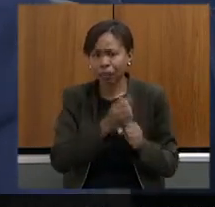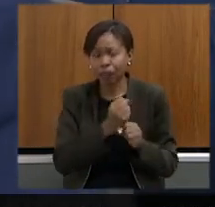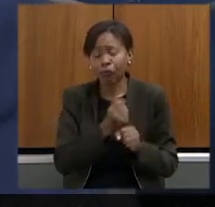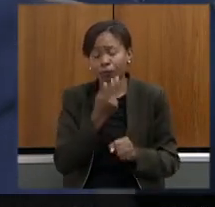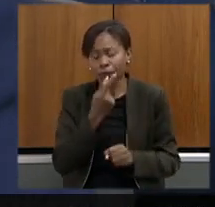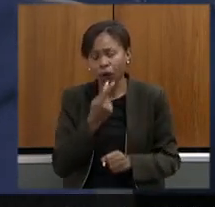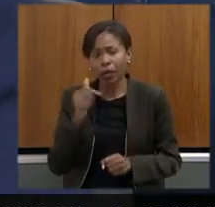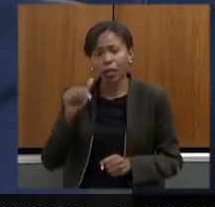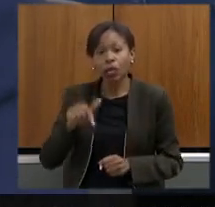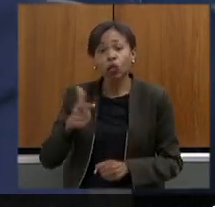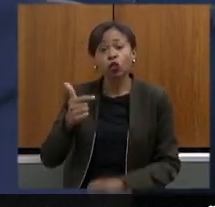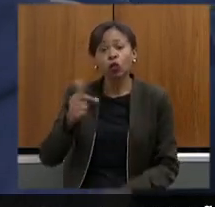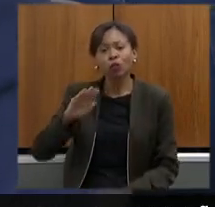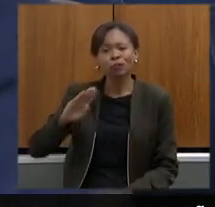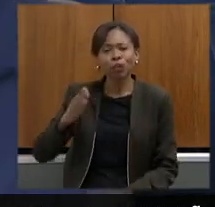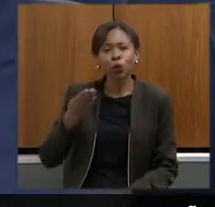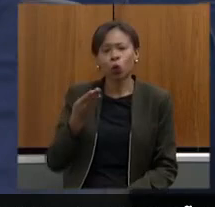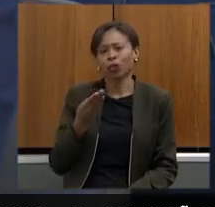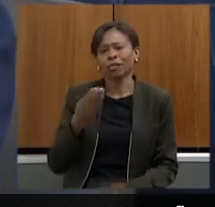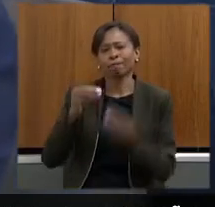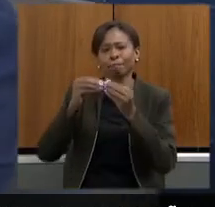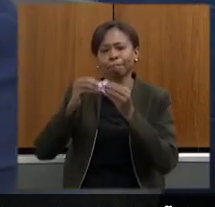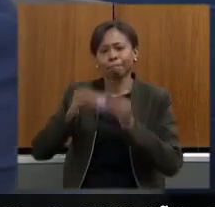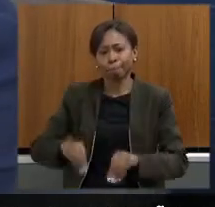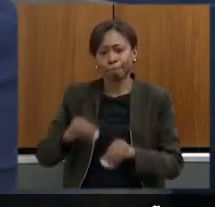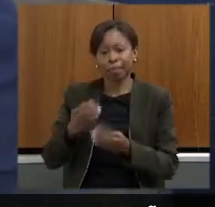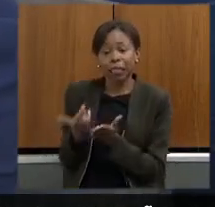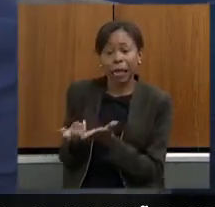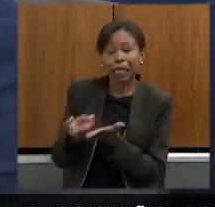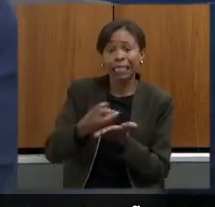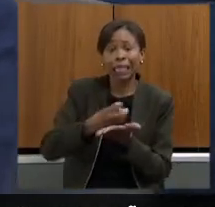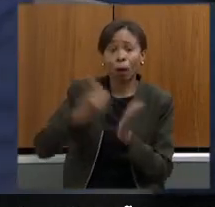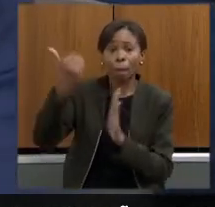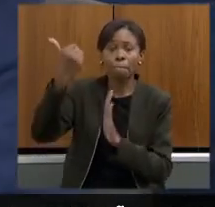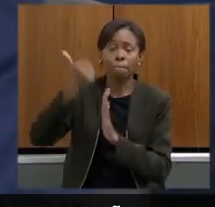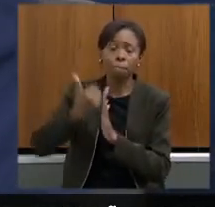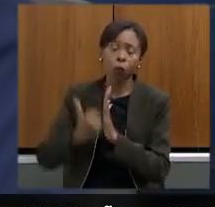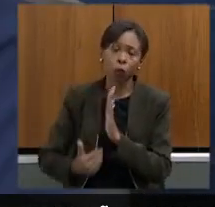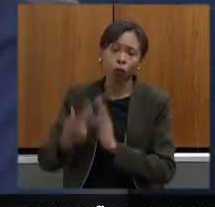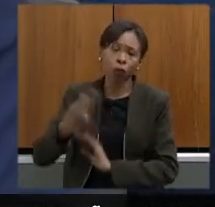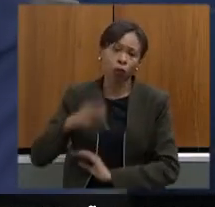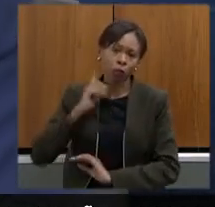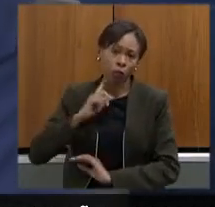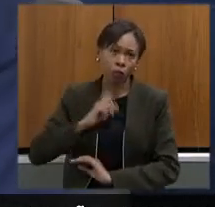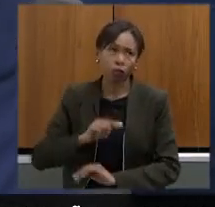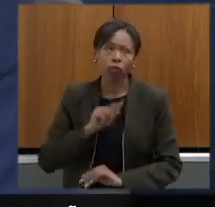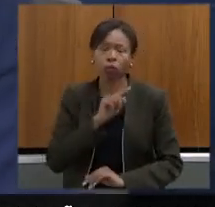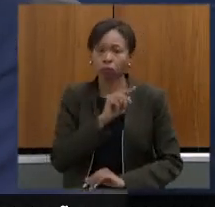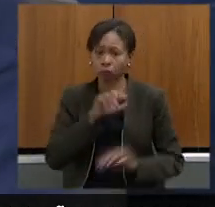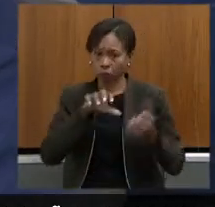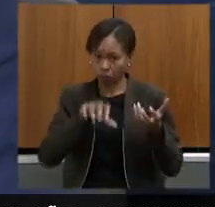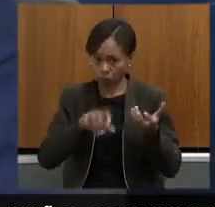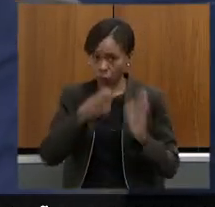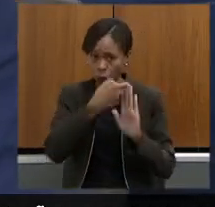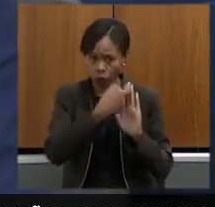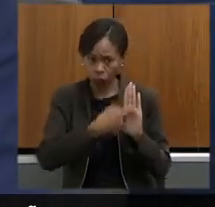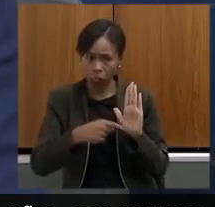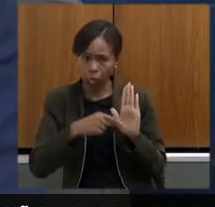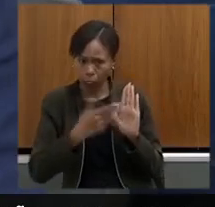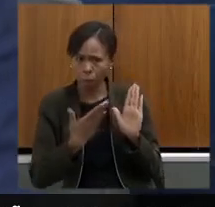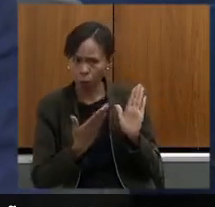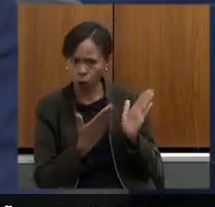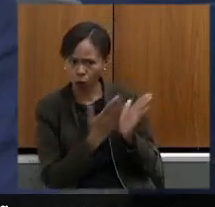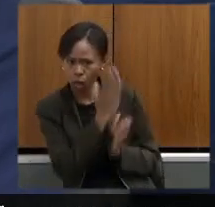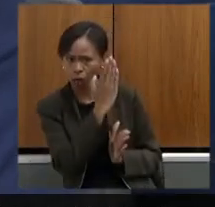reais arrecadação do estado e que no próprio texto aprovado no Congresso Federal é havia ali